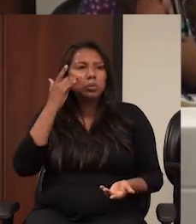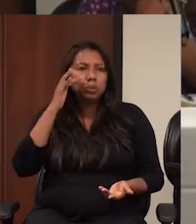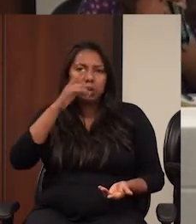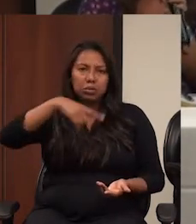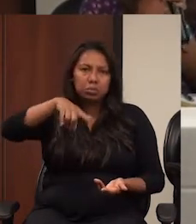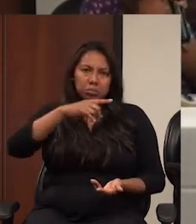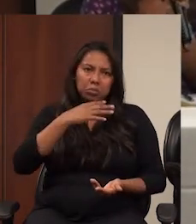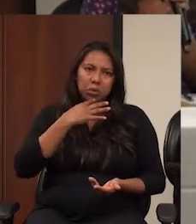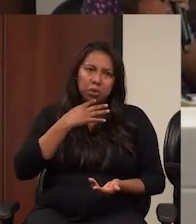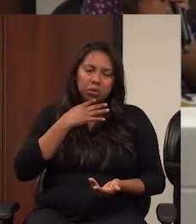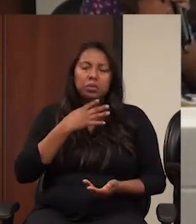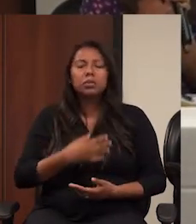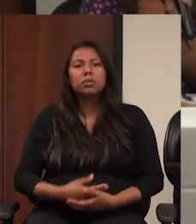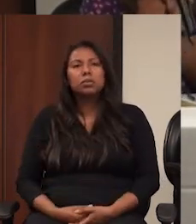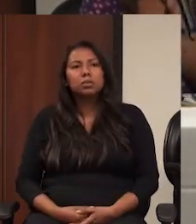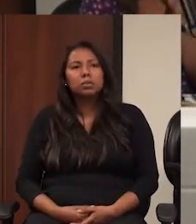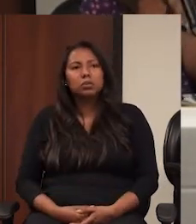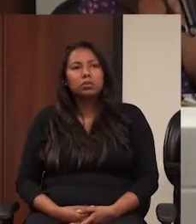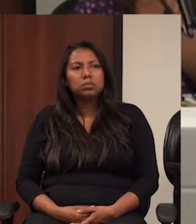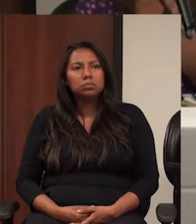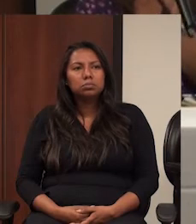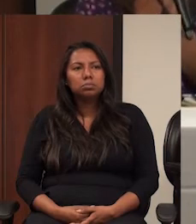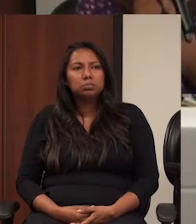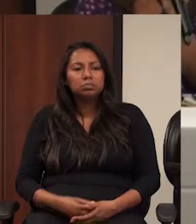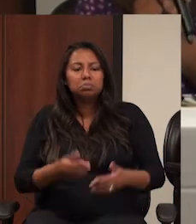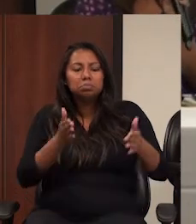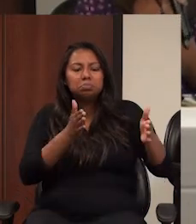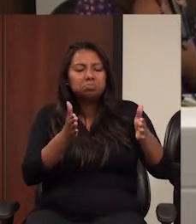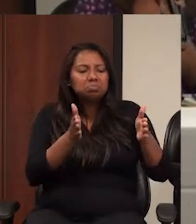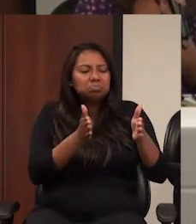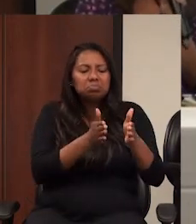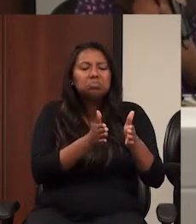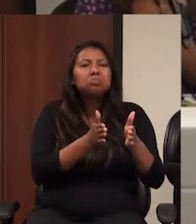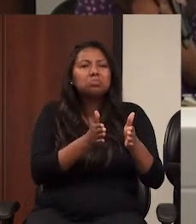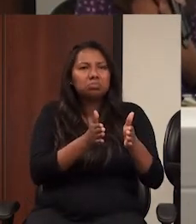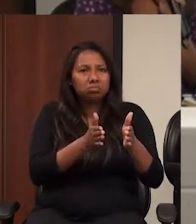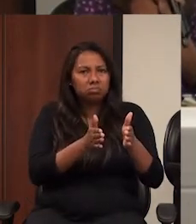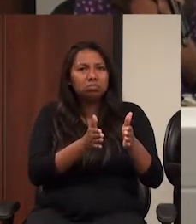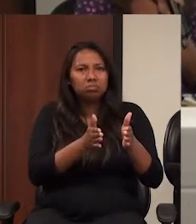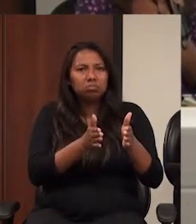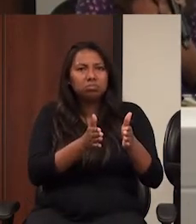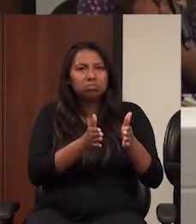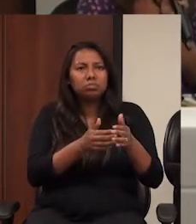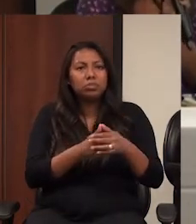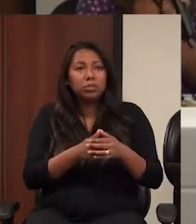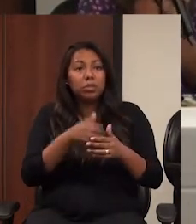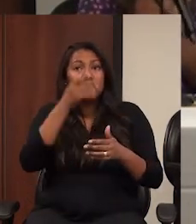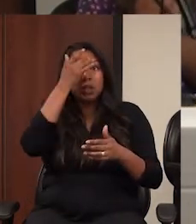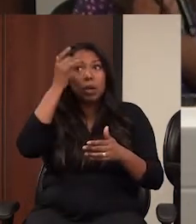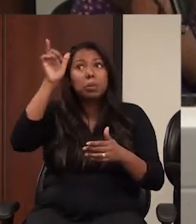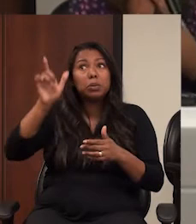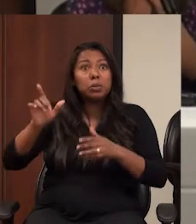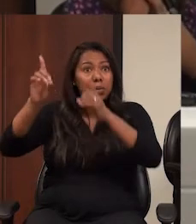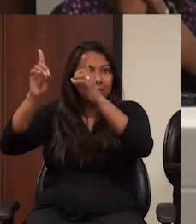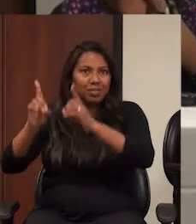conhecimento de todos, mas faz muito pouco tempo, muito pouco mesmo, que se reconhece uma pessoa com deficiência